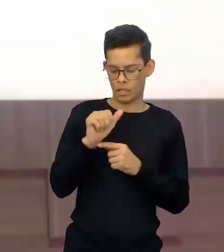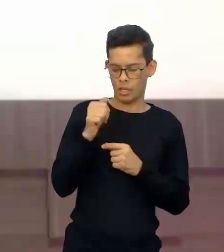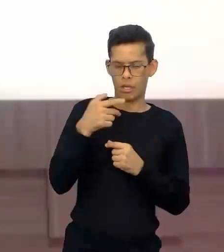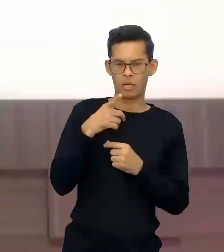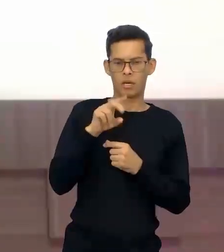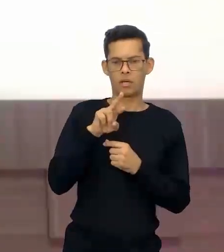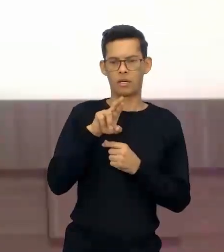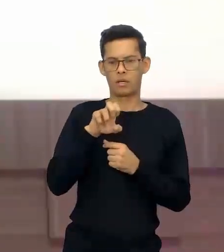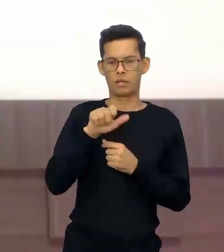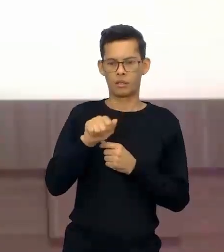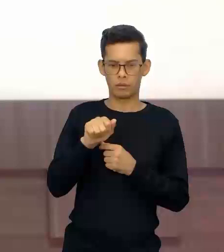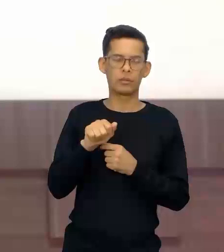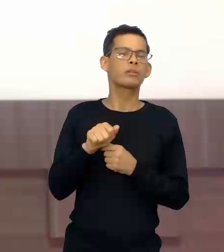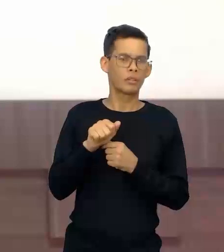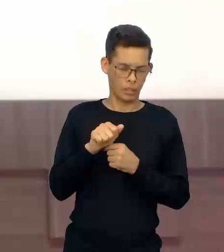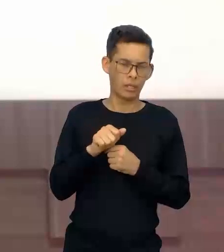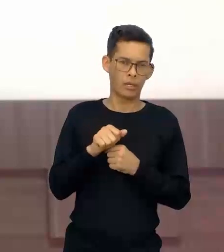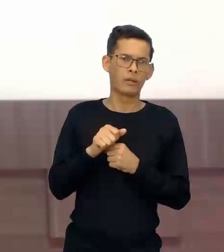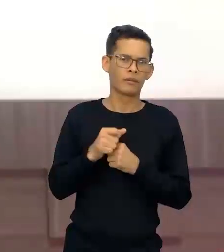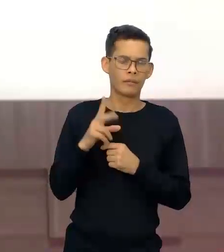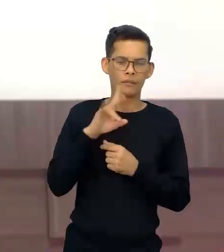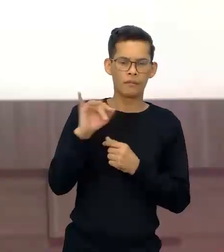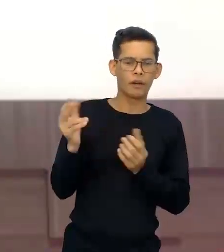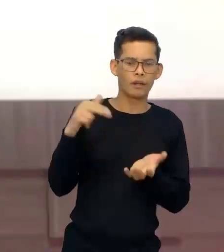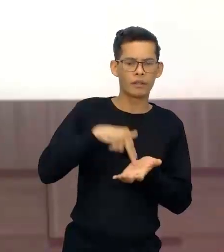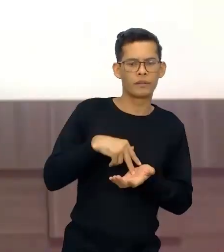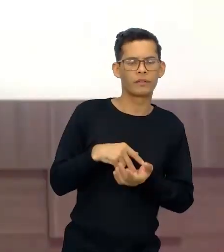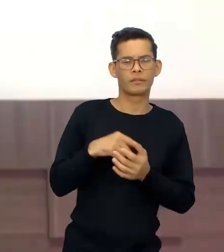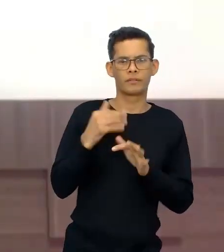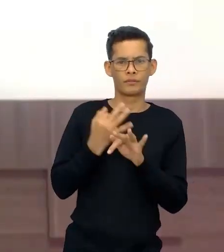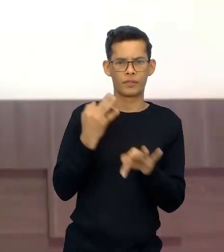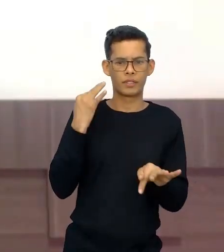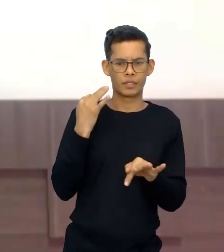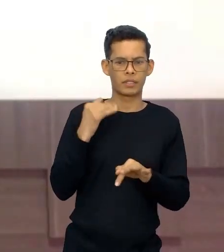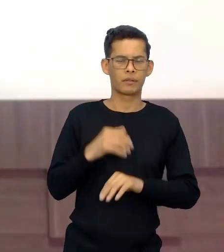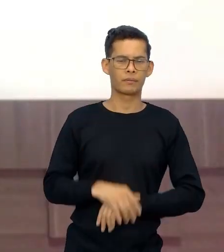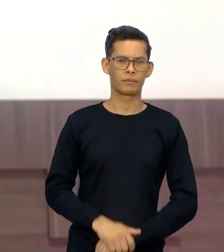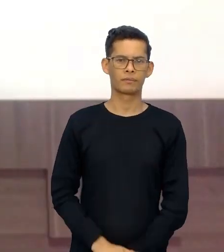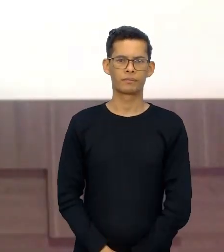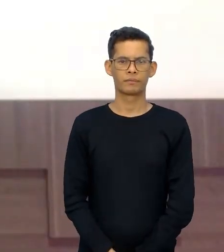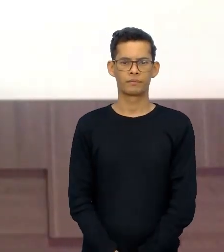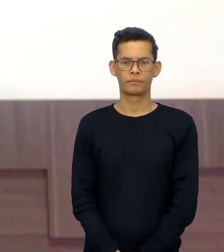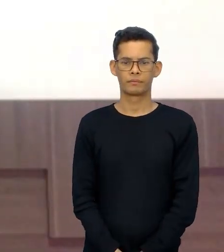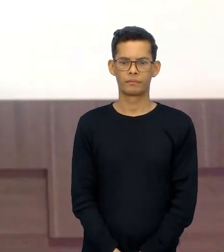que vai trazer a proposta de física. É com você, Andréia.